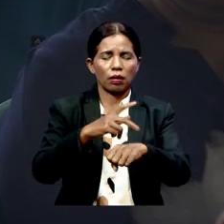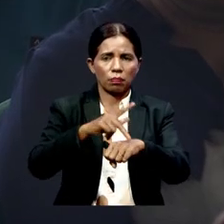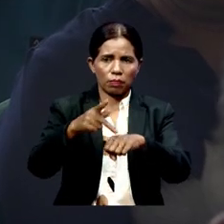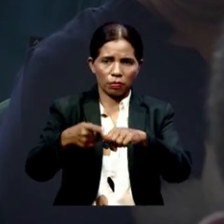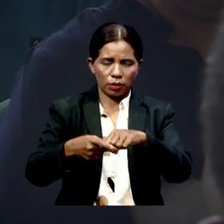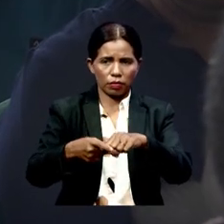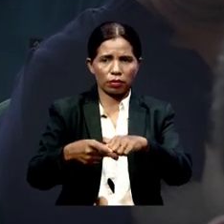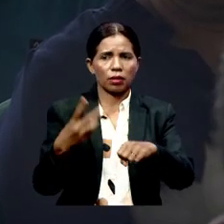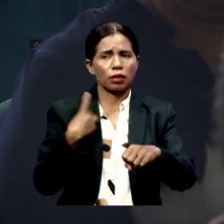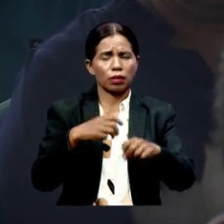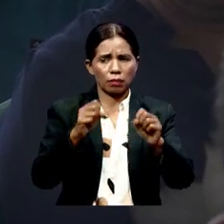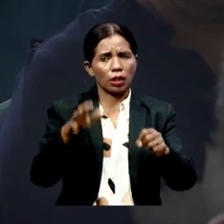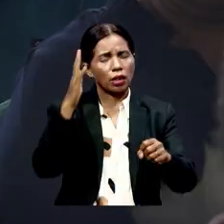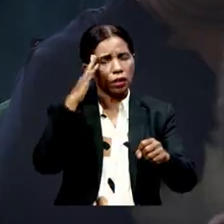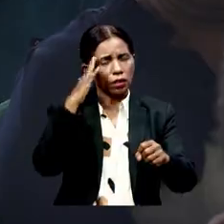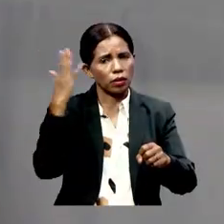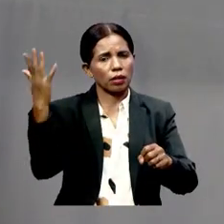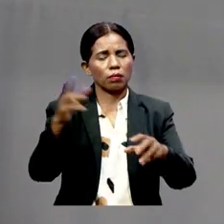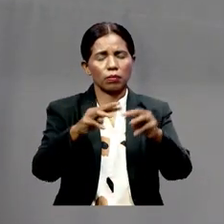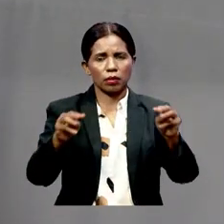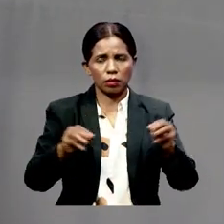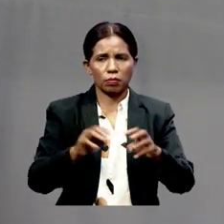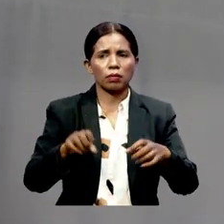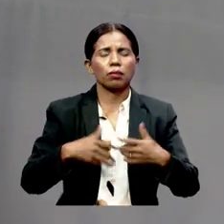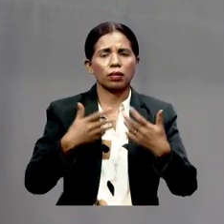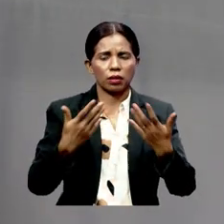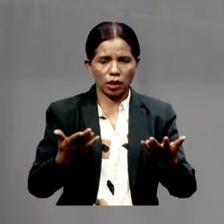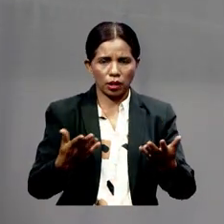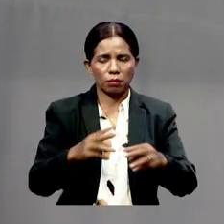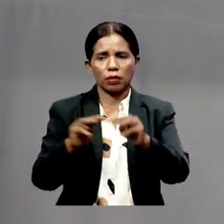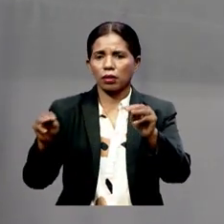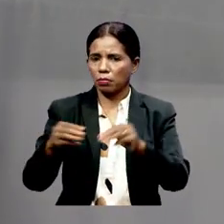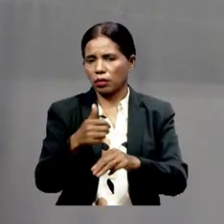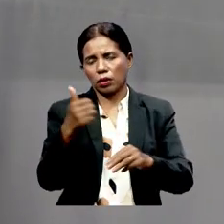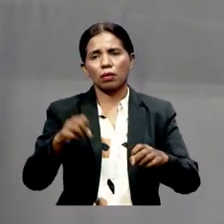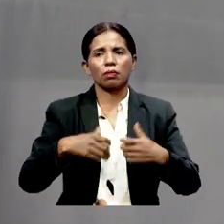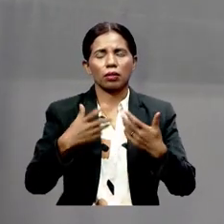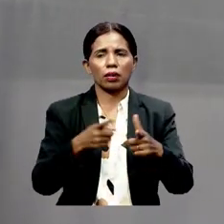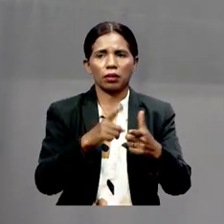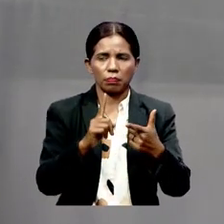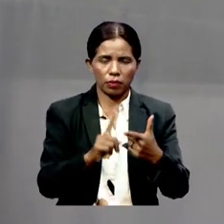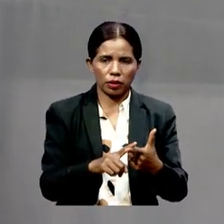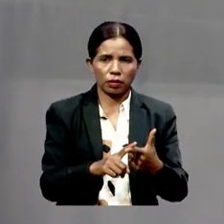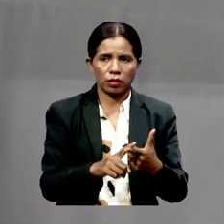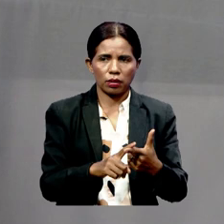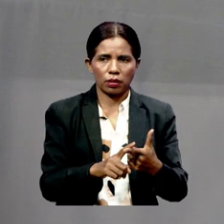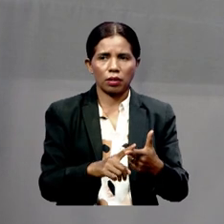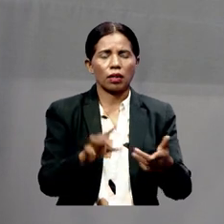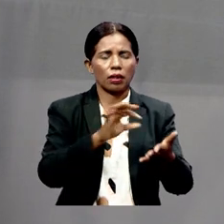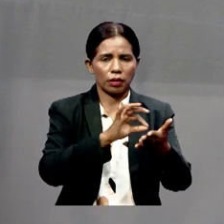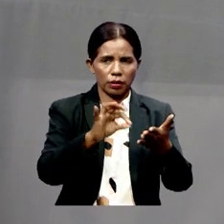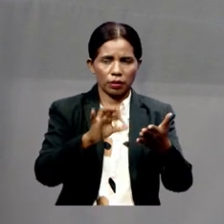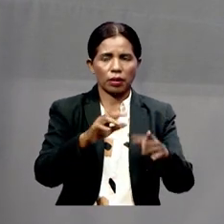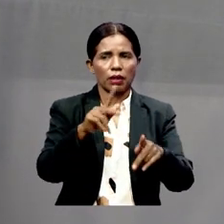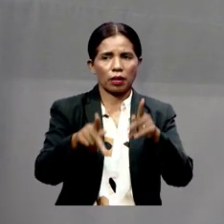Mapamento ne pari tatene den o iha munisipi ne hanusa hanusa depois resistemos